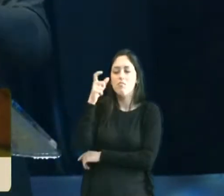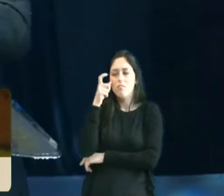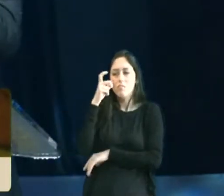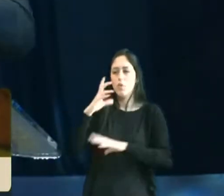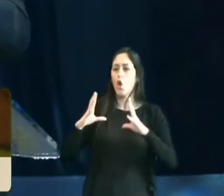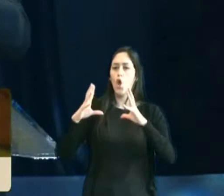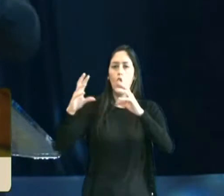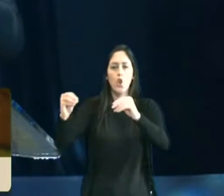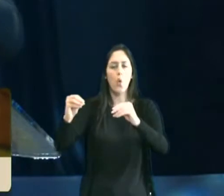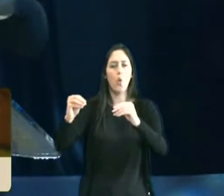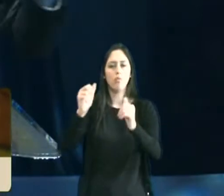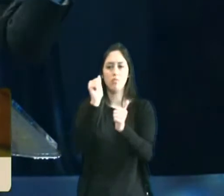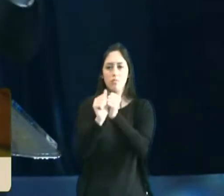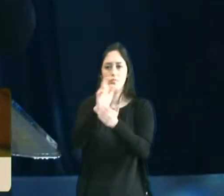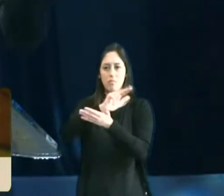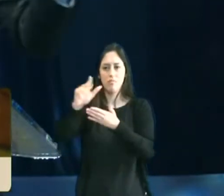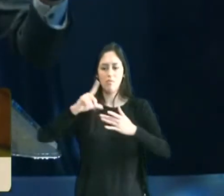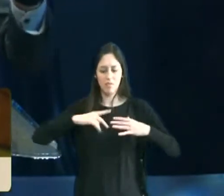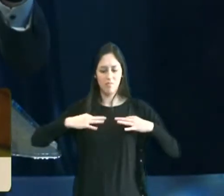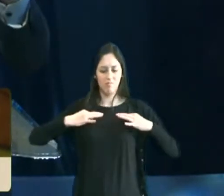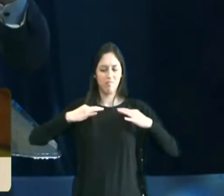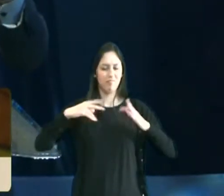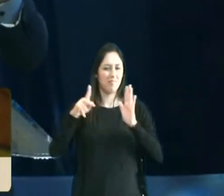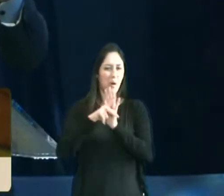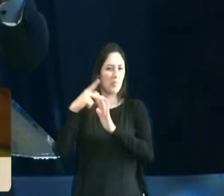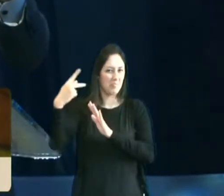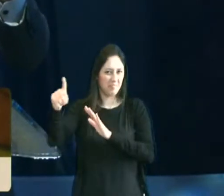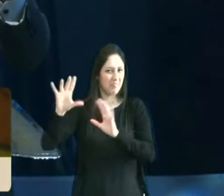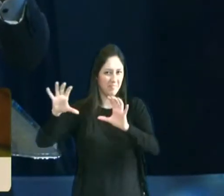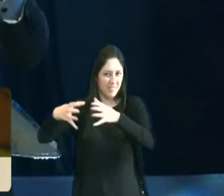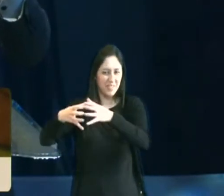a camiseta do Black Lives Matter.